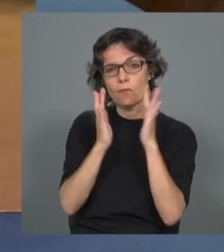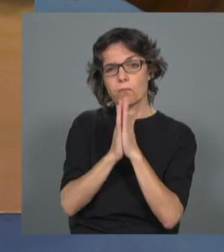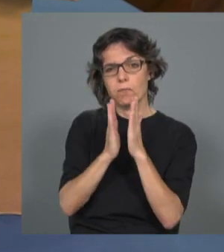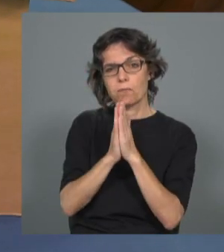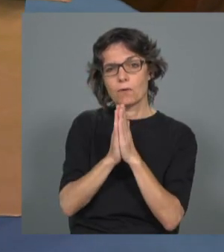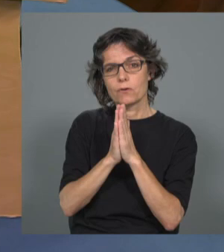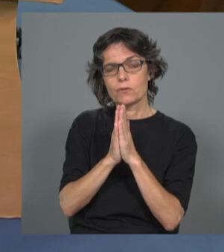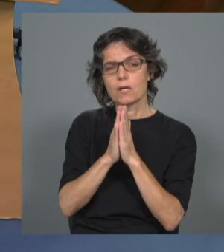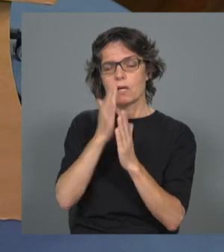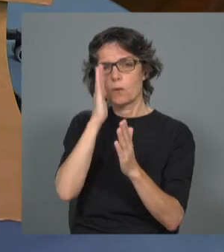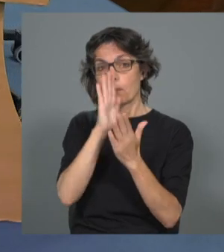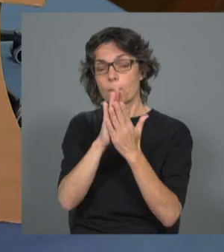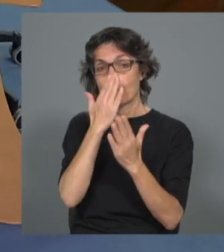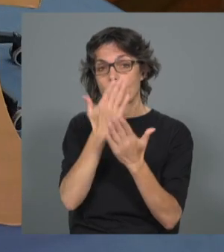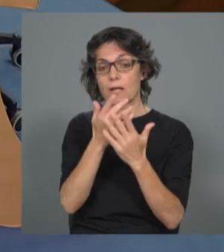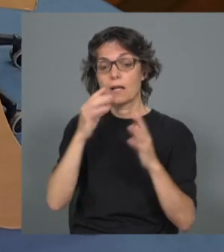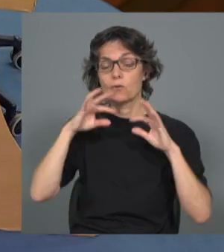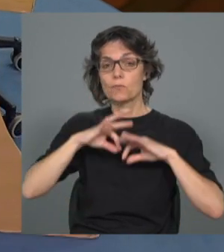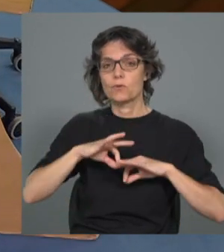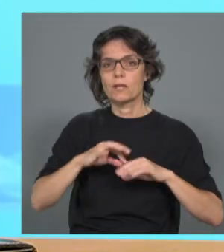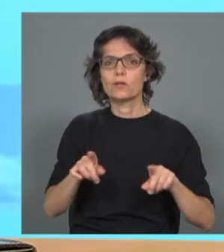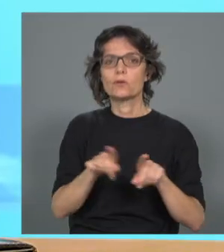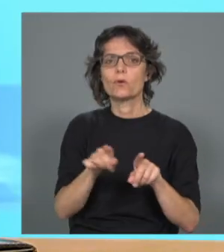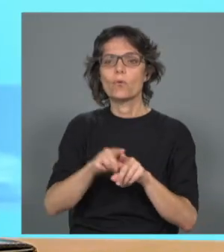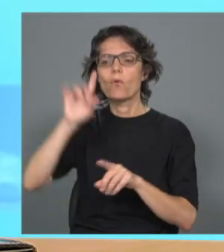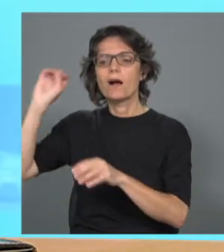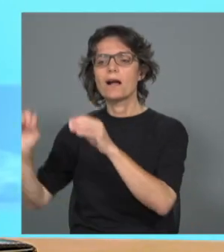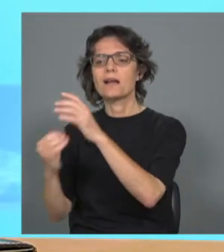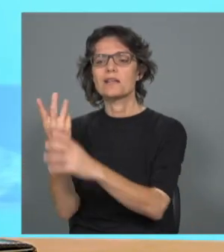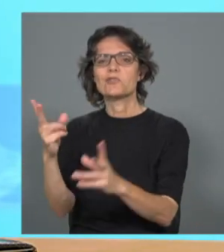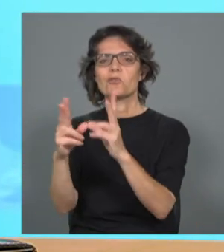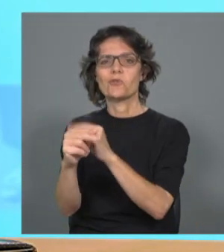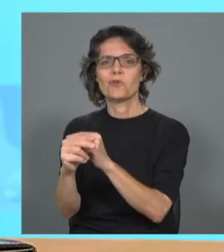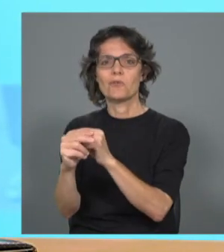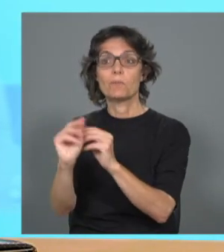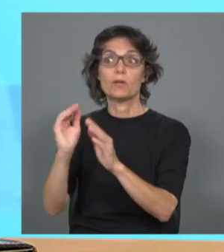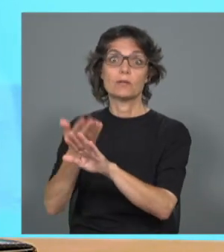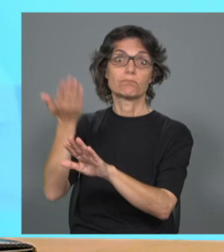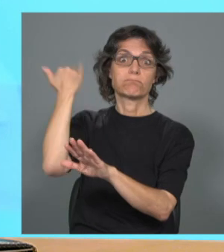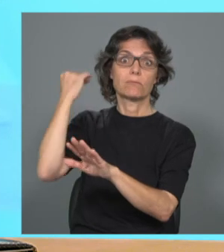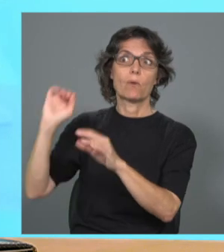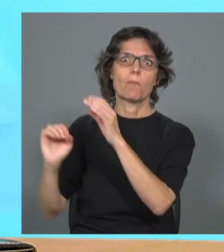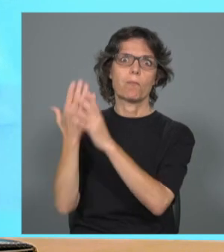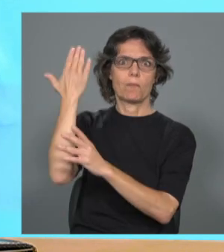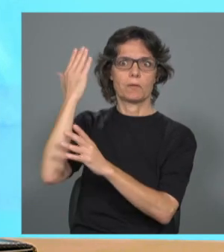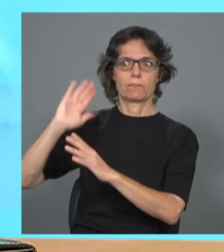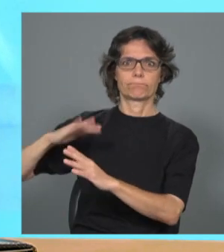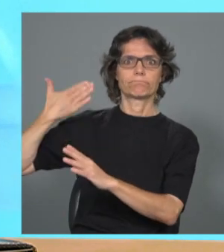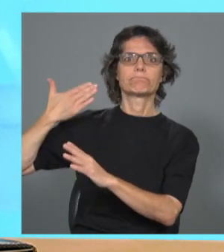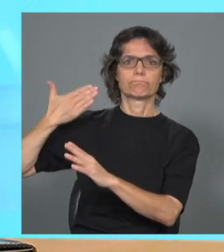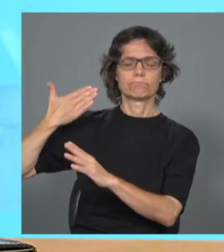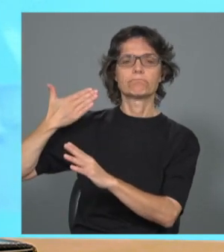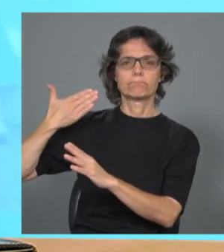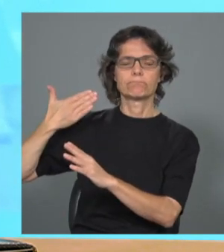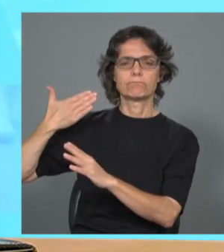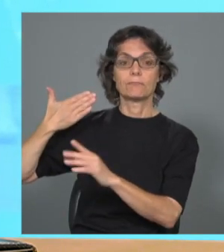nova criação. E, portanto, temos a primeira criação das origens, no livro do Gênesis,